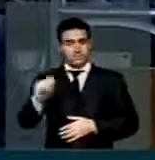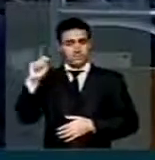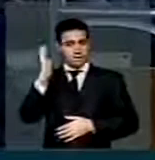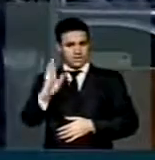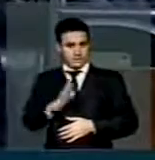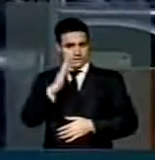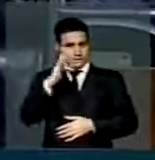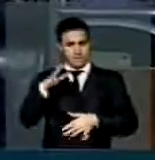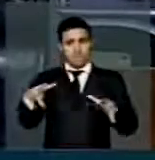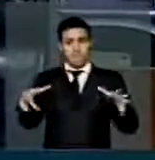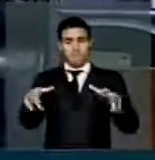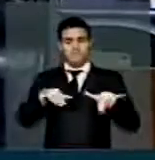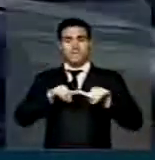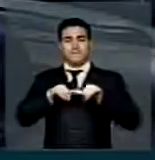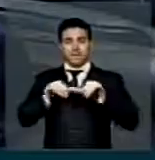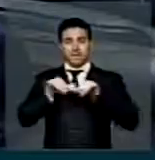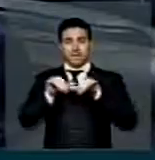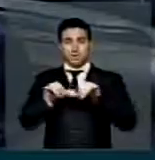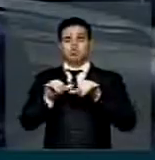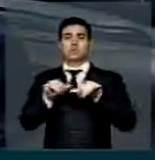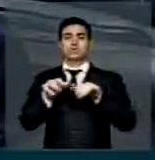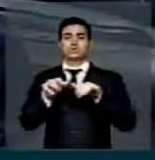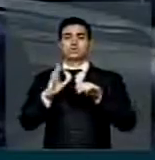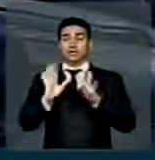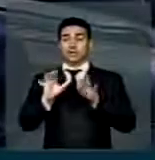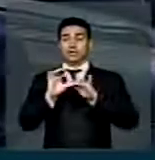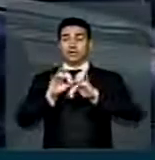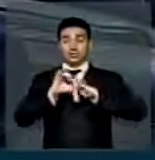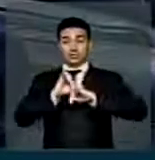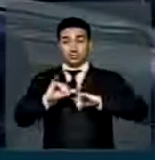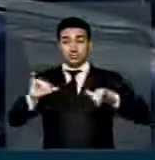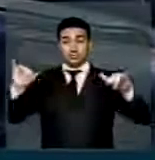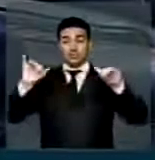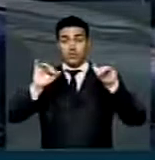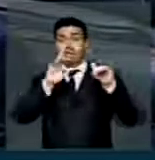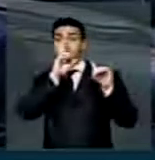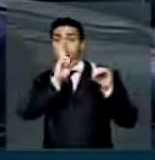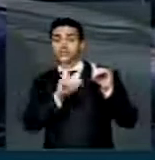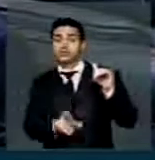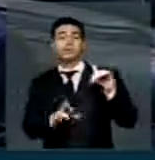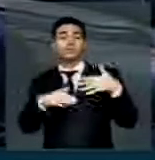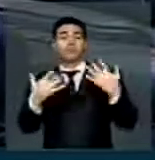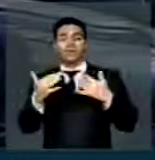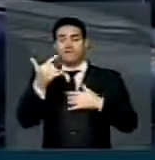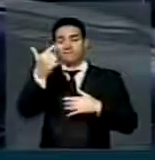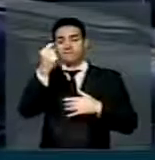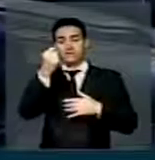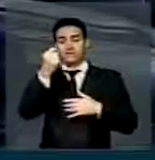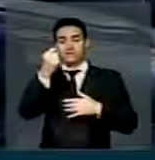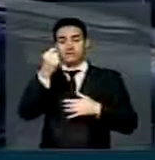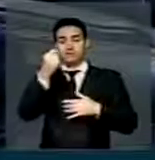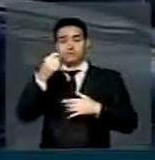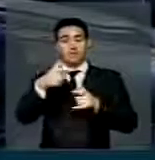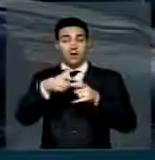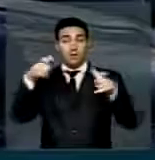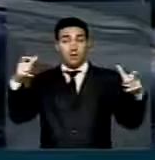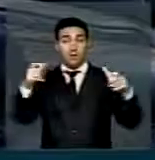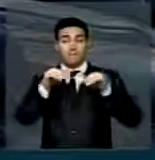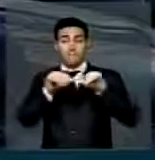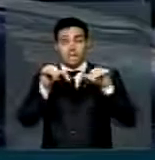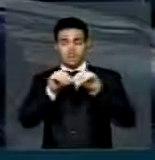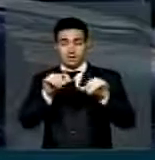Submercados divulgou o resultado preliminar com os 20 maiores submercados no ranking brasileiro